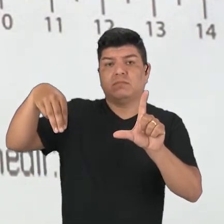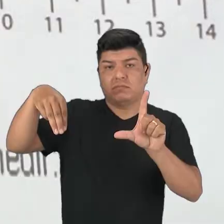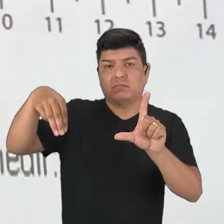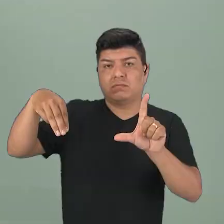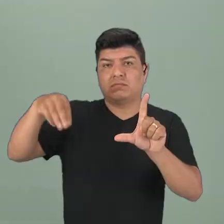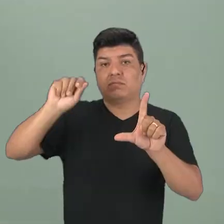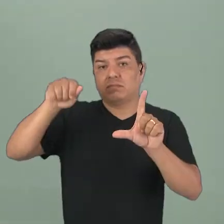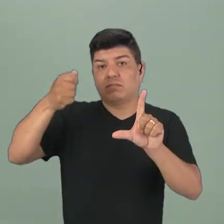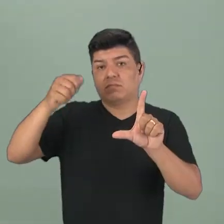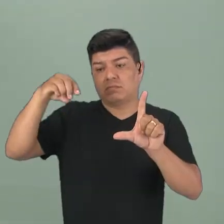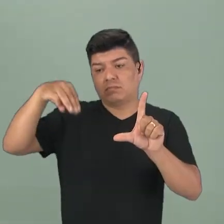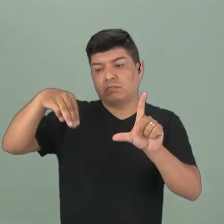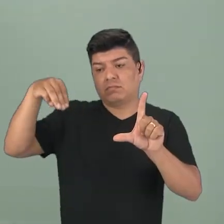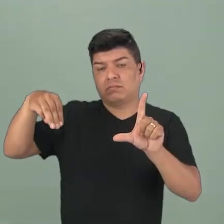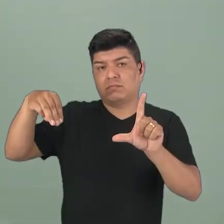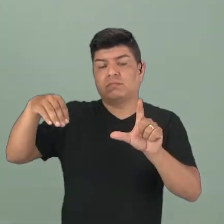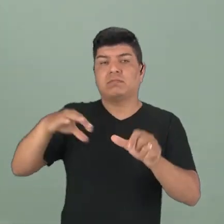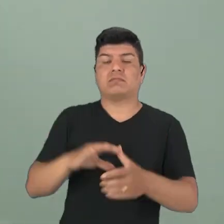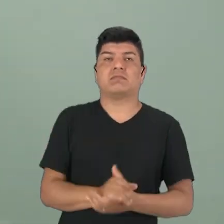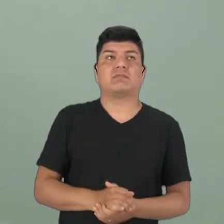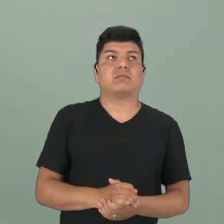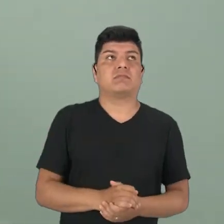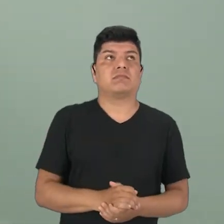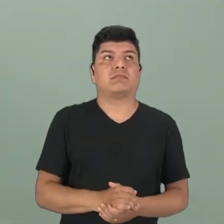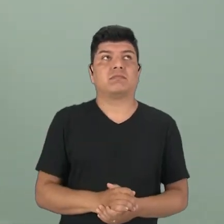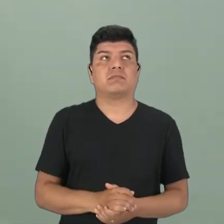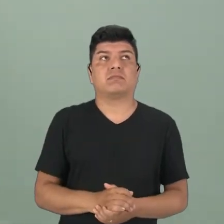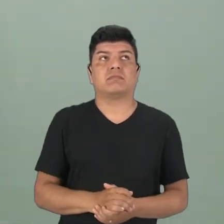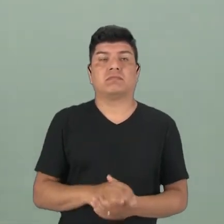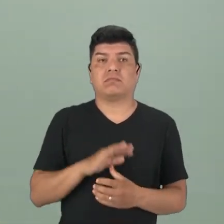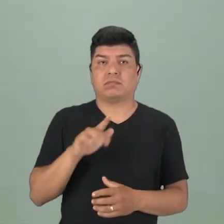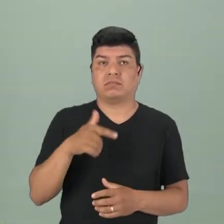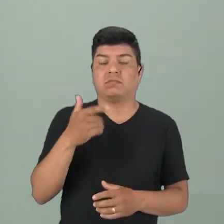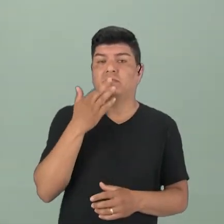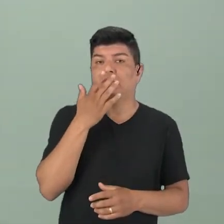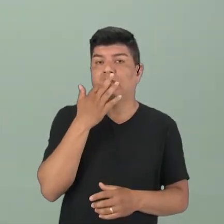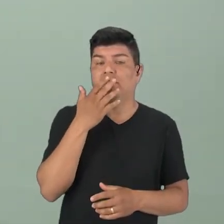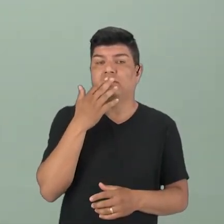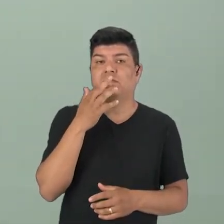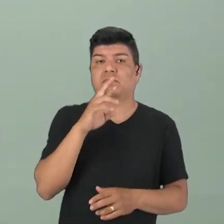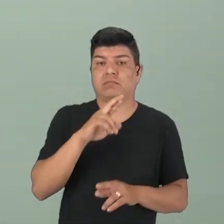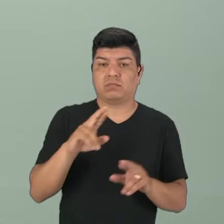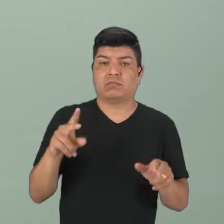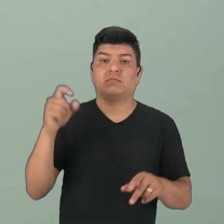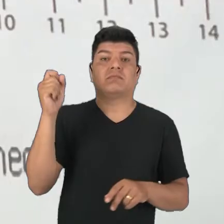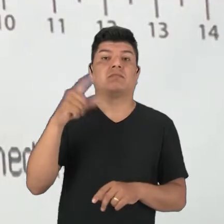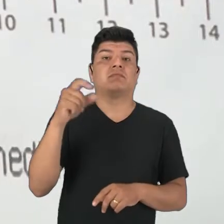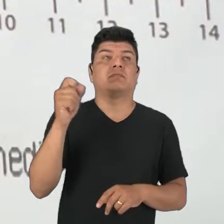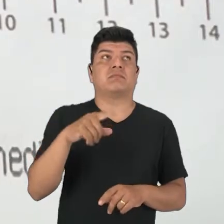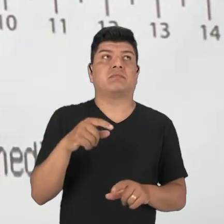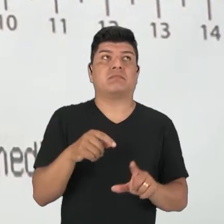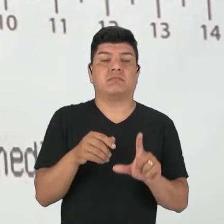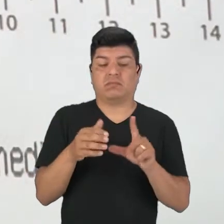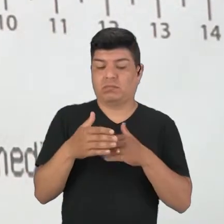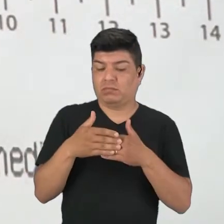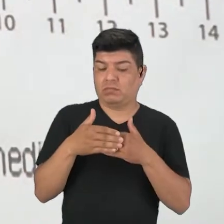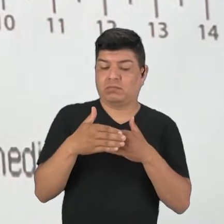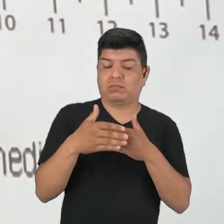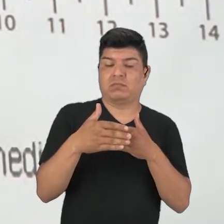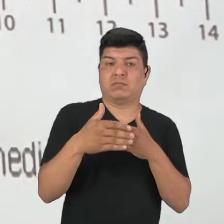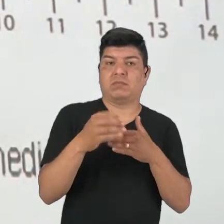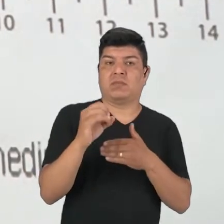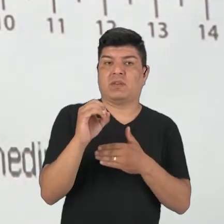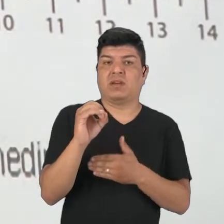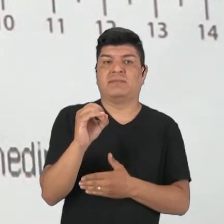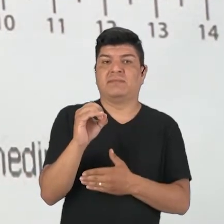tá? Agora, vou pegar até outra cor, azul, ó. Quando eu parto do zero, desse tracinho, conto aqui